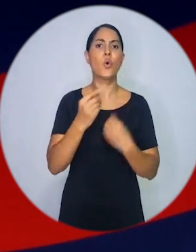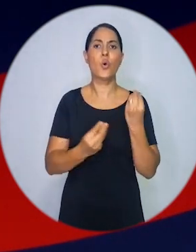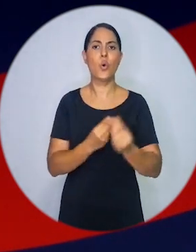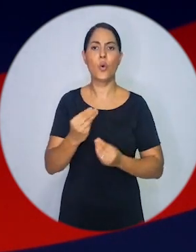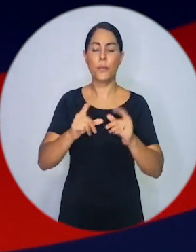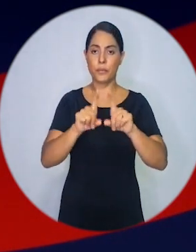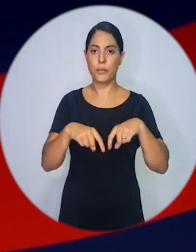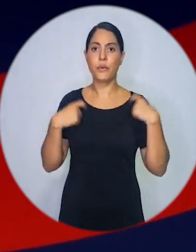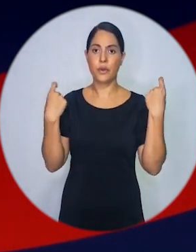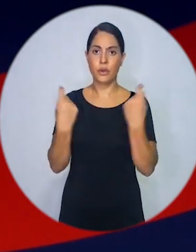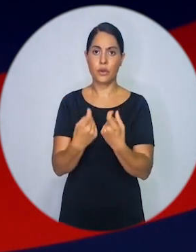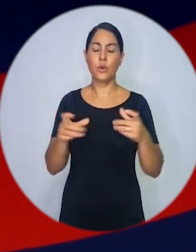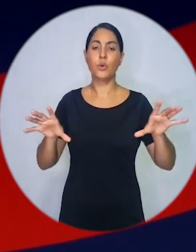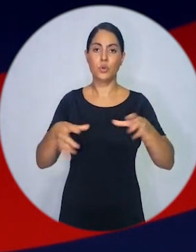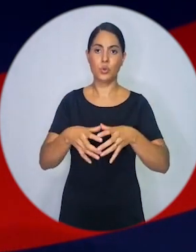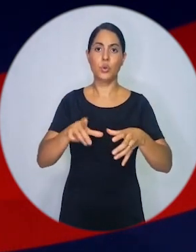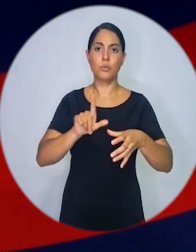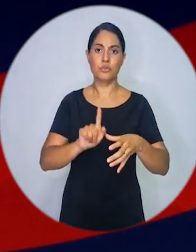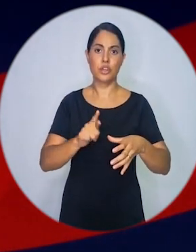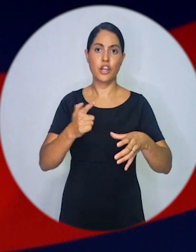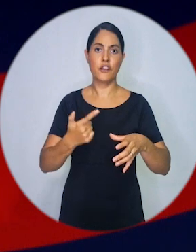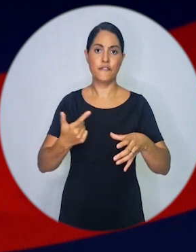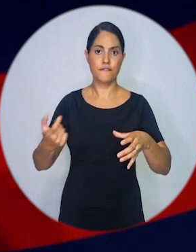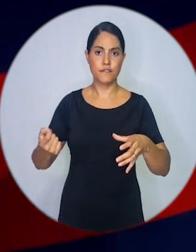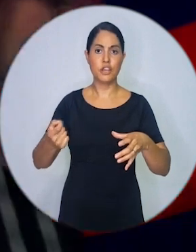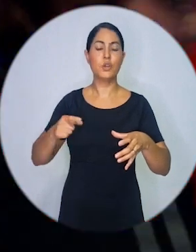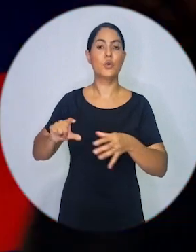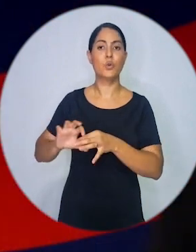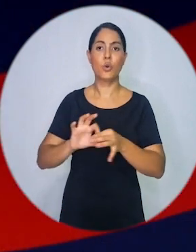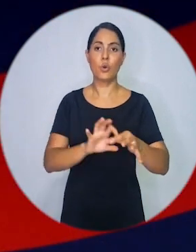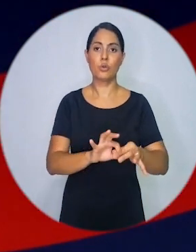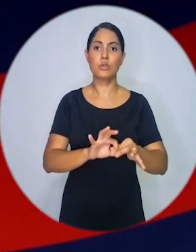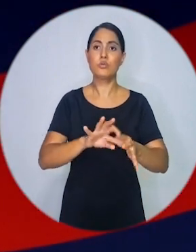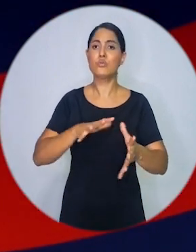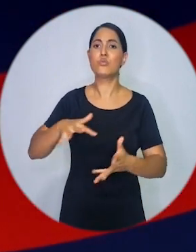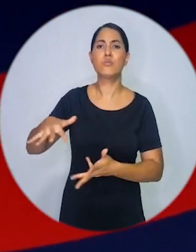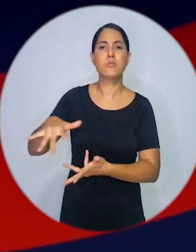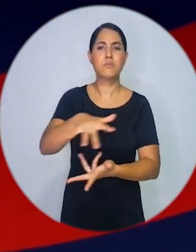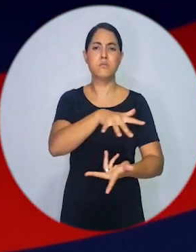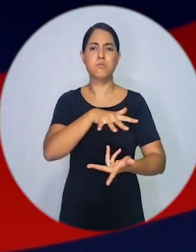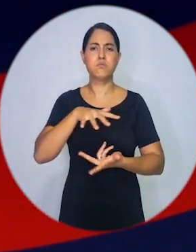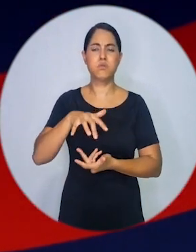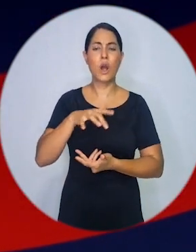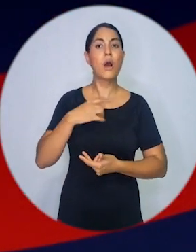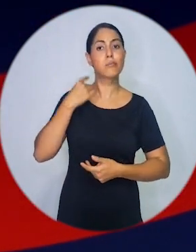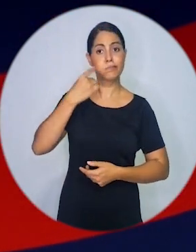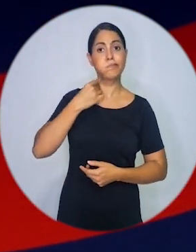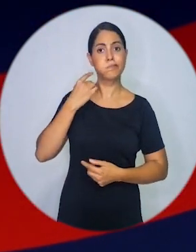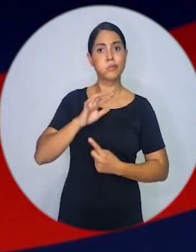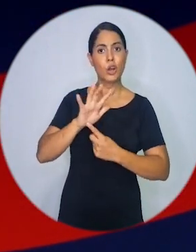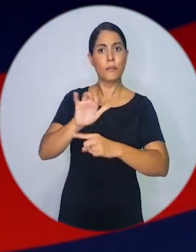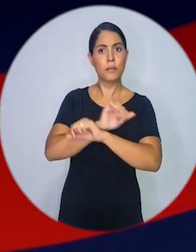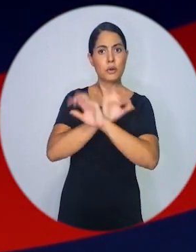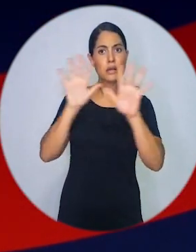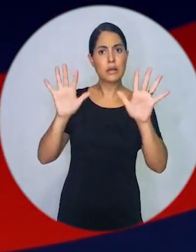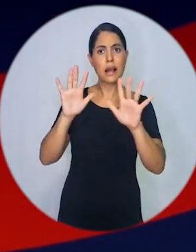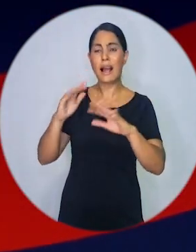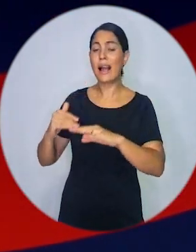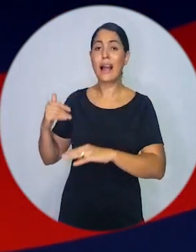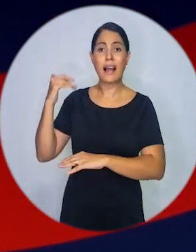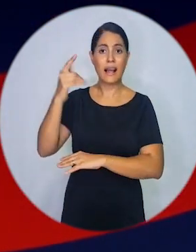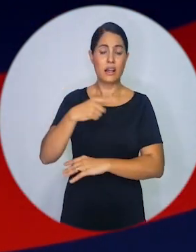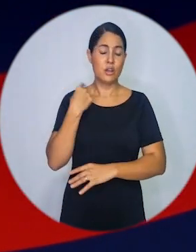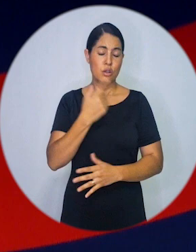a reunião dos chefes de estados do Liga ao G20, para que a advocacia mundial possa demonstrar,